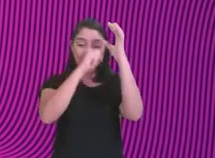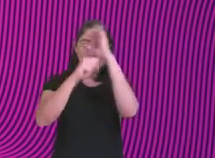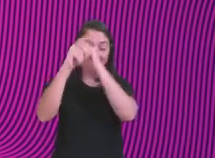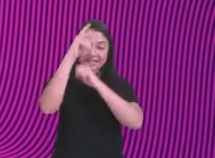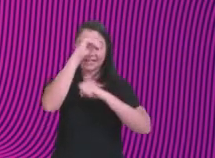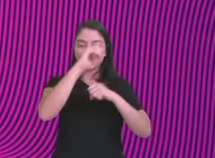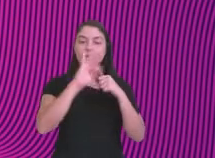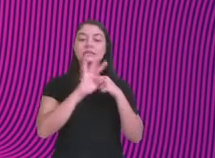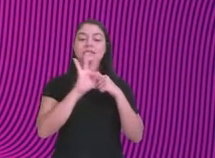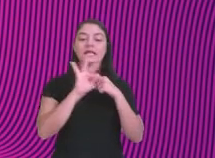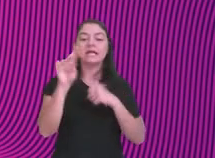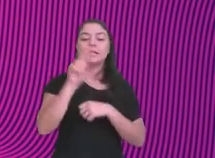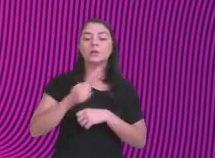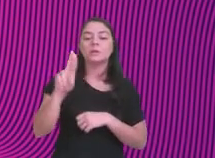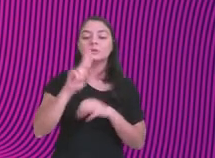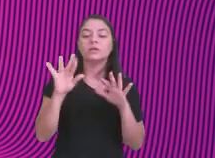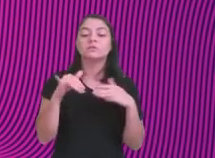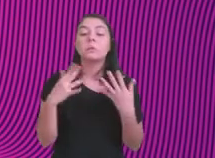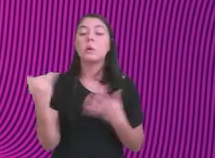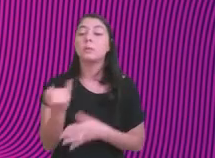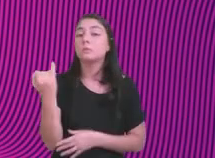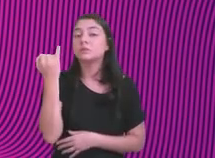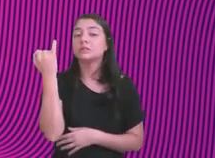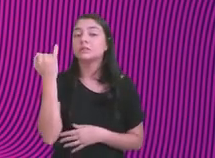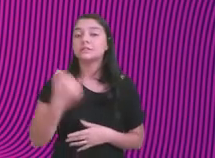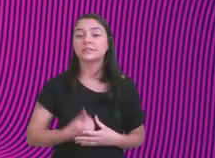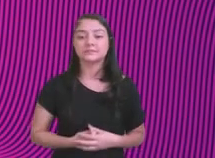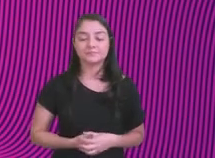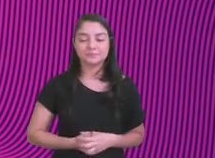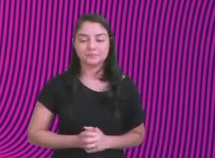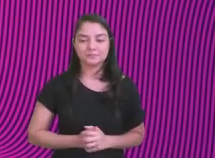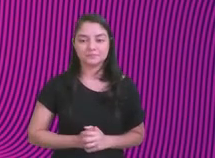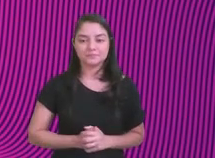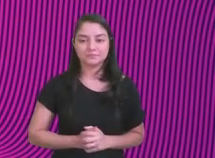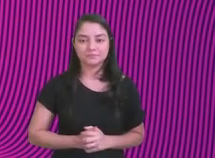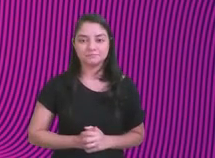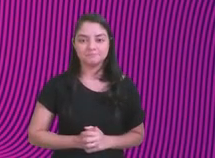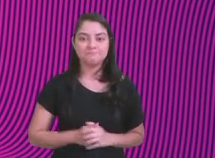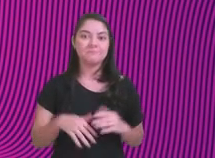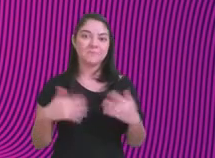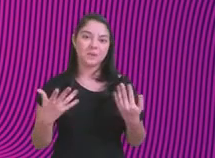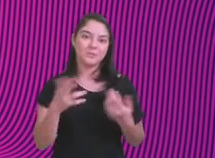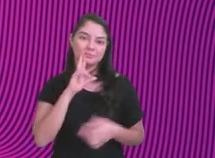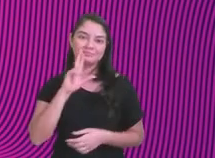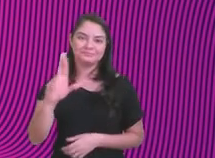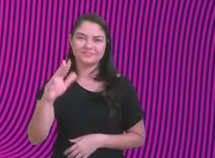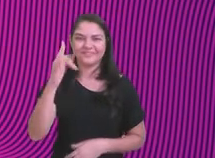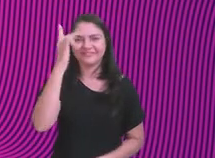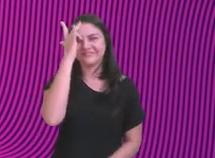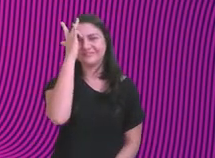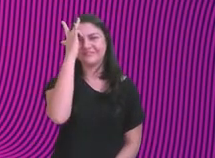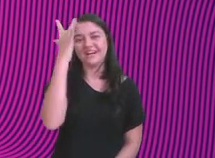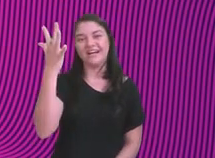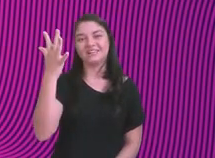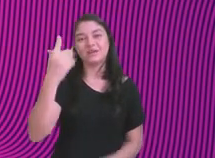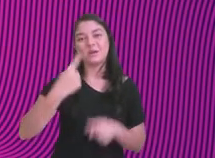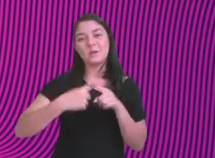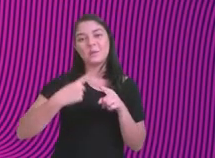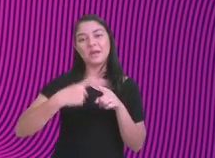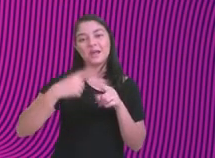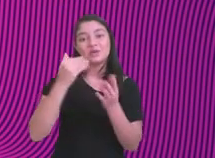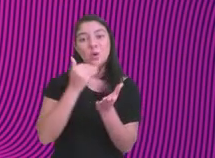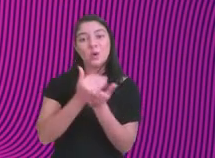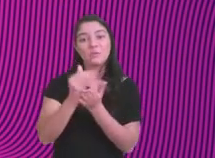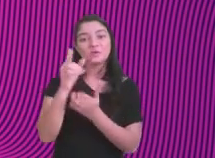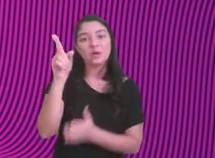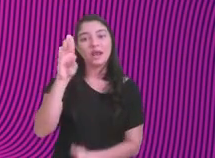acha que a importância disso? Bom, eu posso responder isso muito fácil, porque quando a gente começou em Barretos a gente tem um